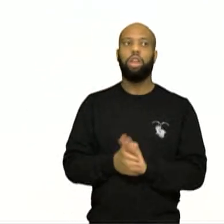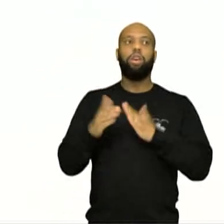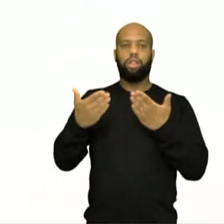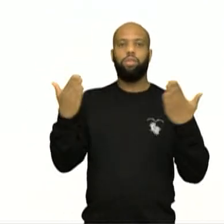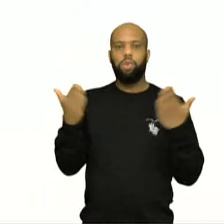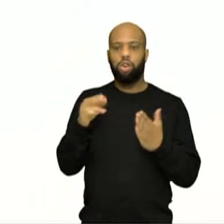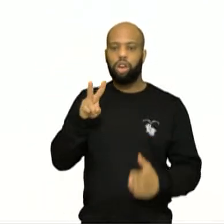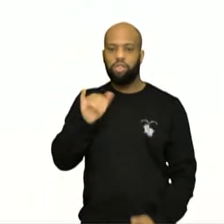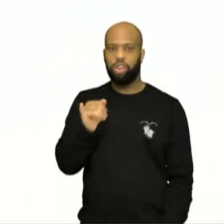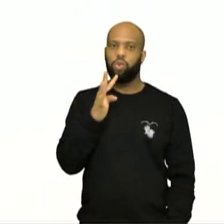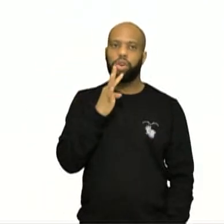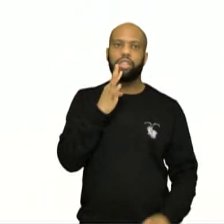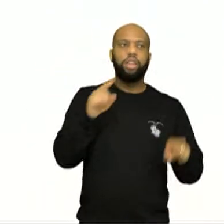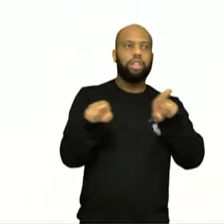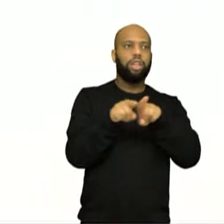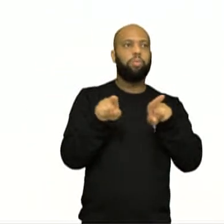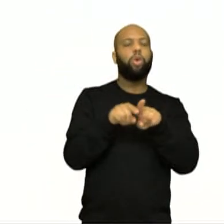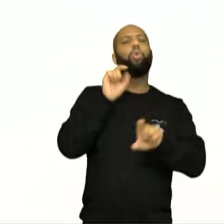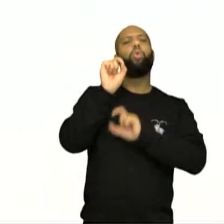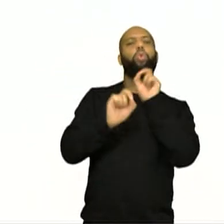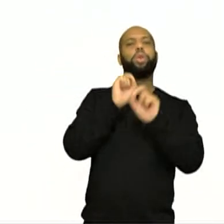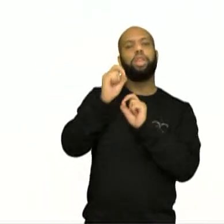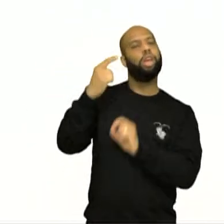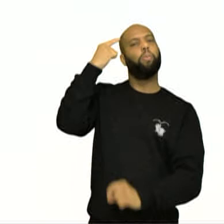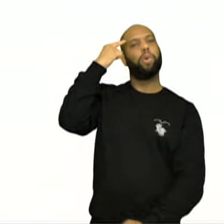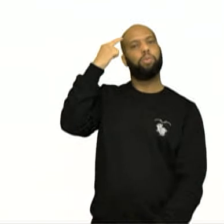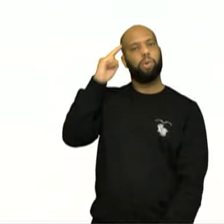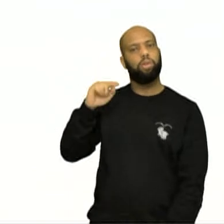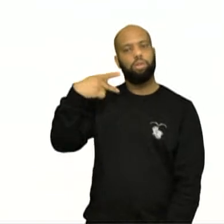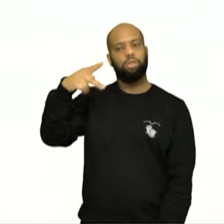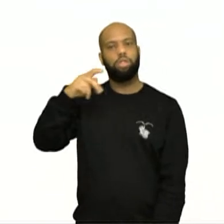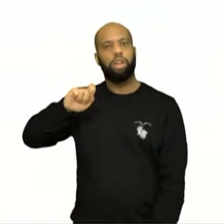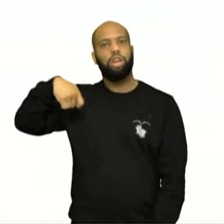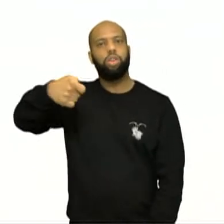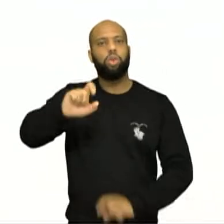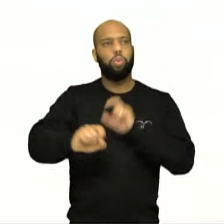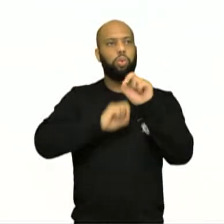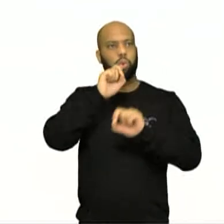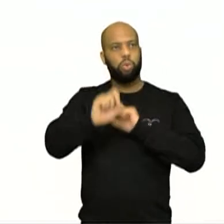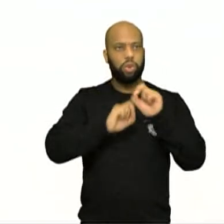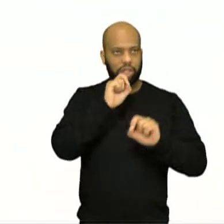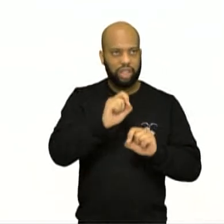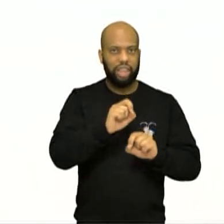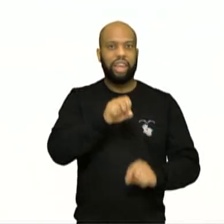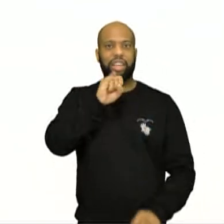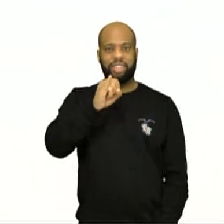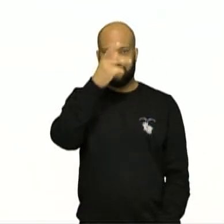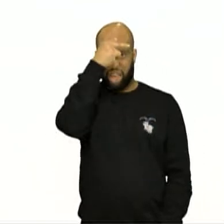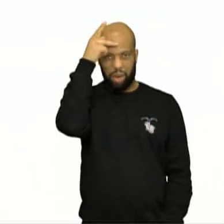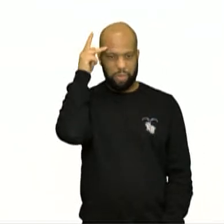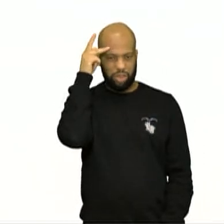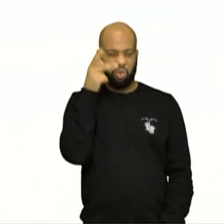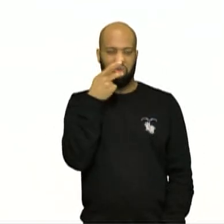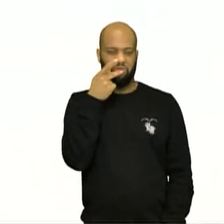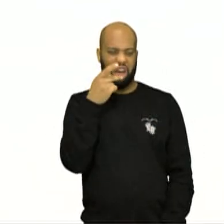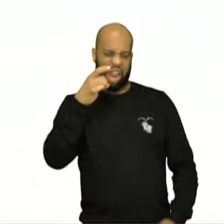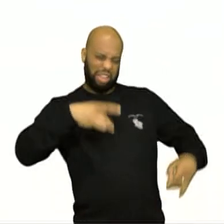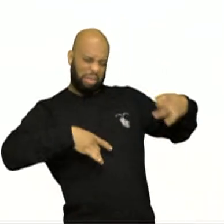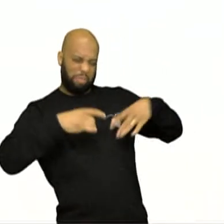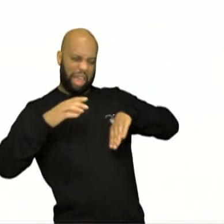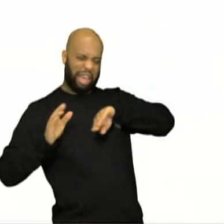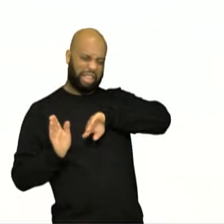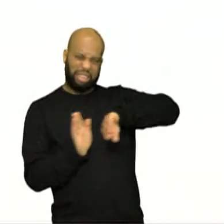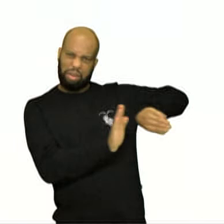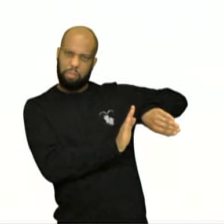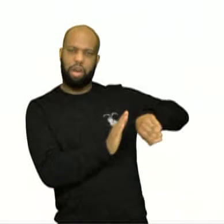vamos conhecer a concepção de Nietzsche sobre o desprezo ao corpo, o que ele fala sobre isso. Então,